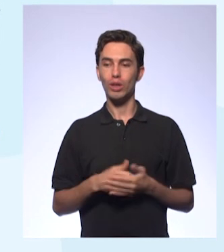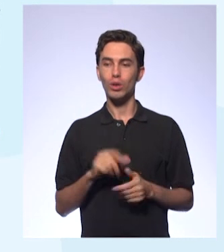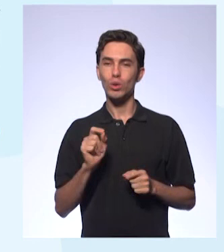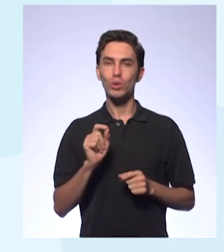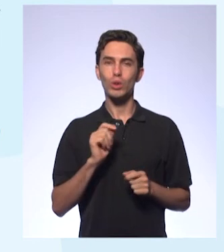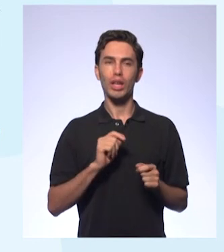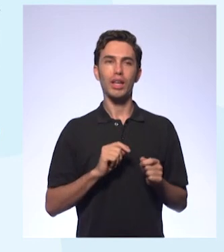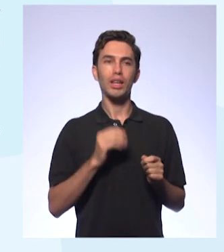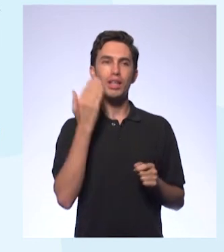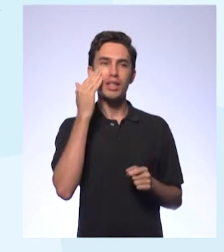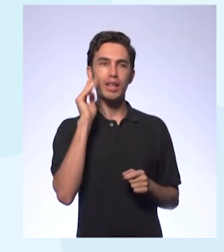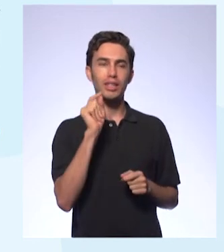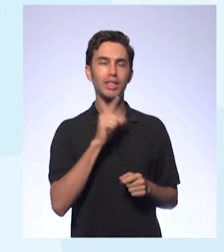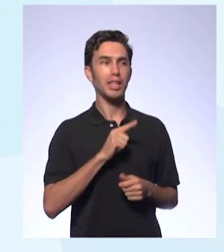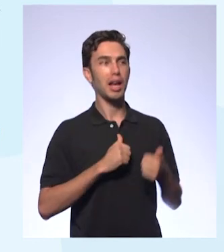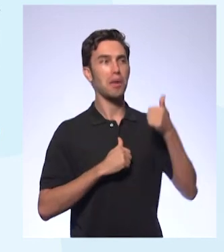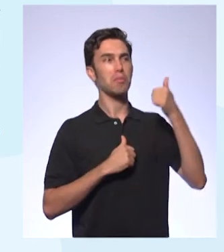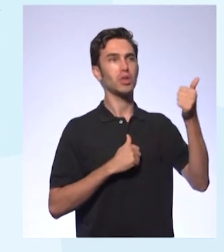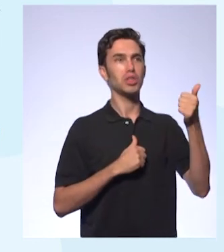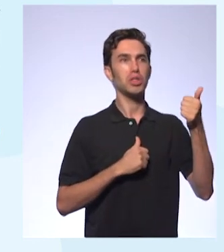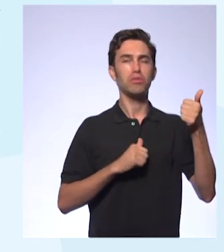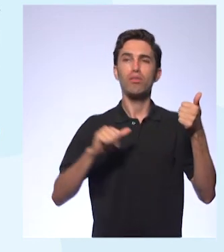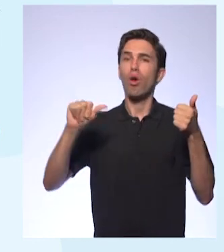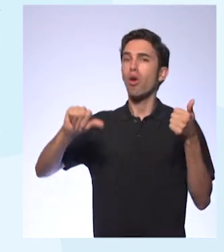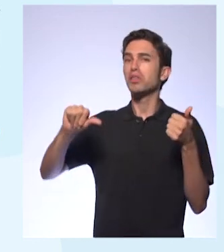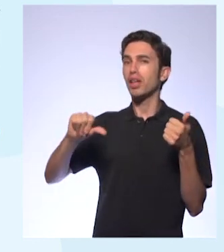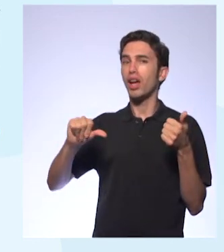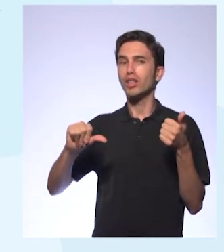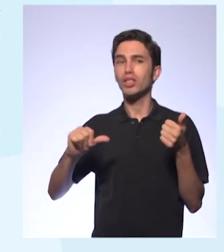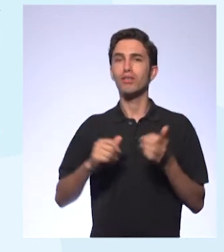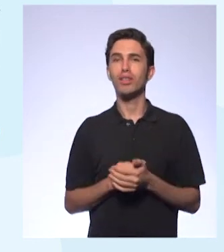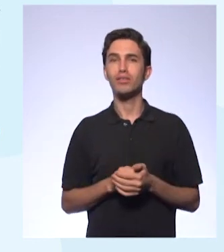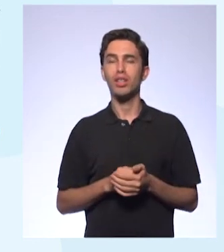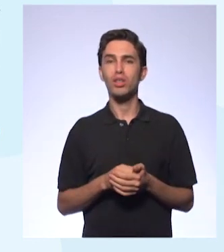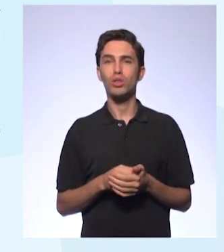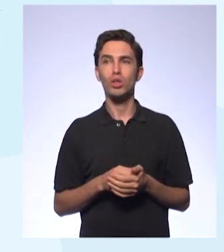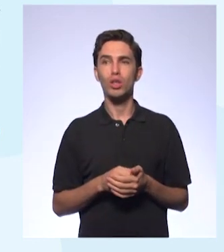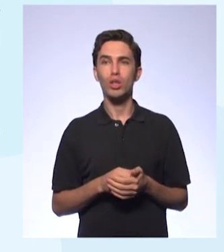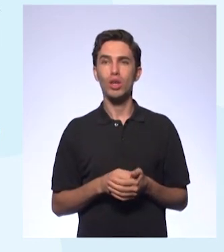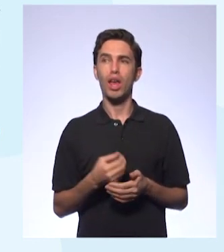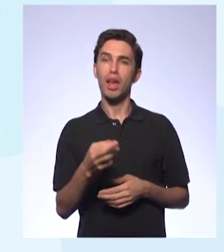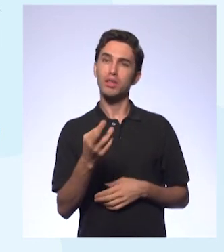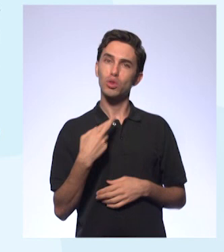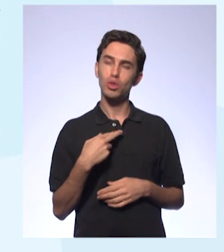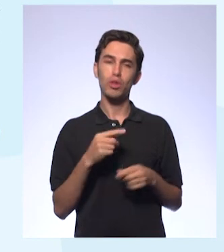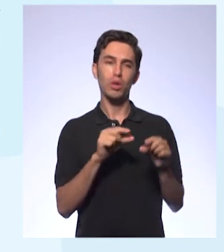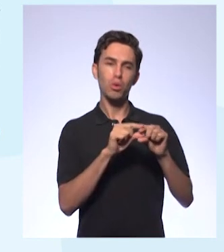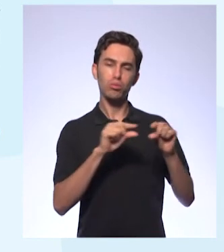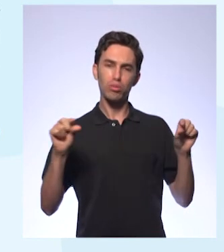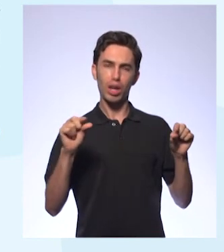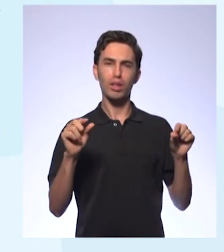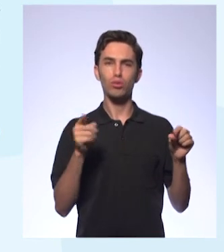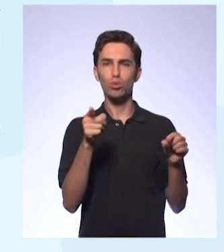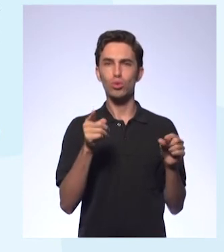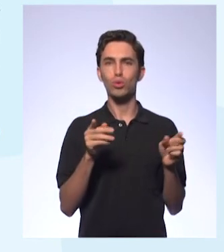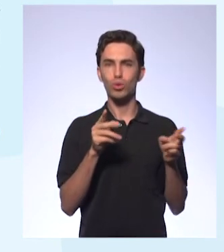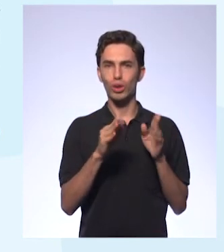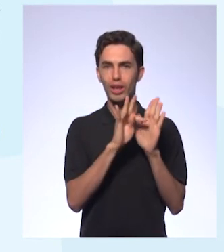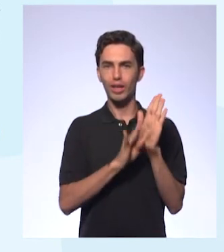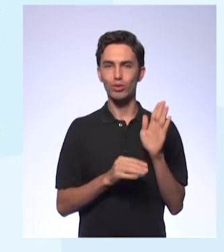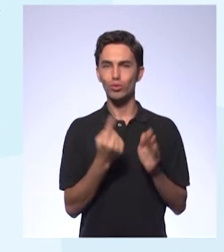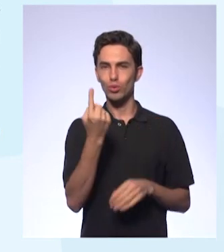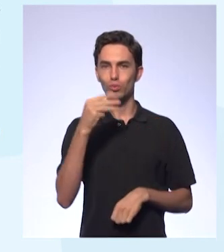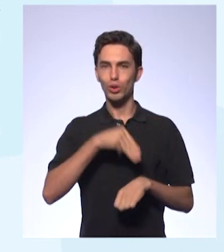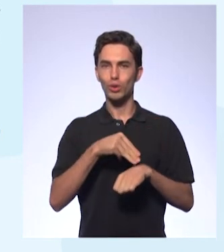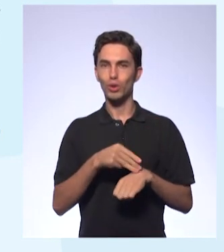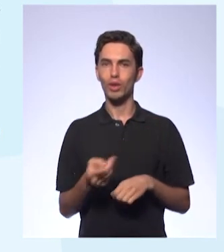aspectos positivos ou negativos, justifique com trechos do texto. 1 minuto para responder e